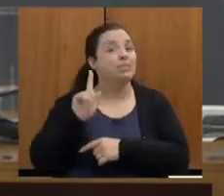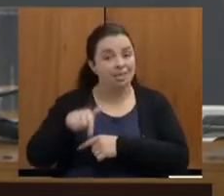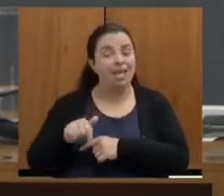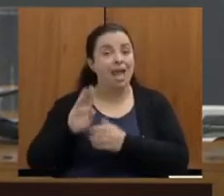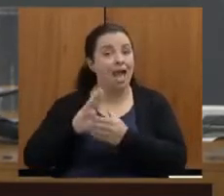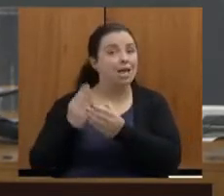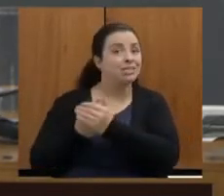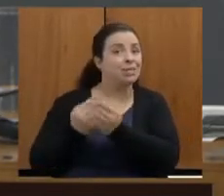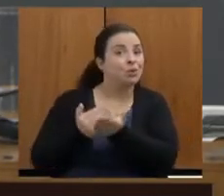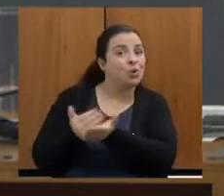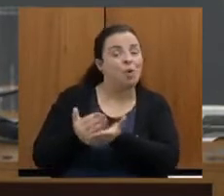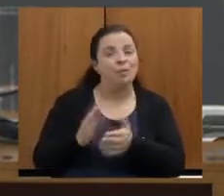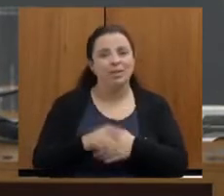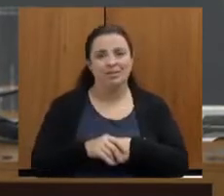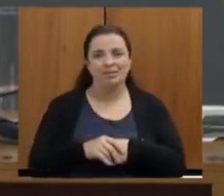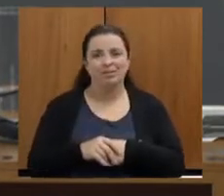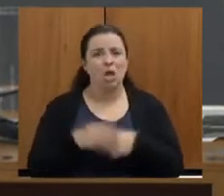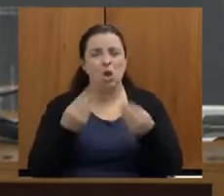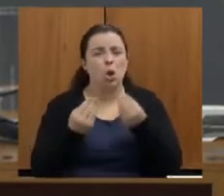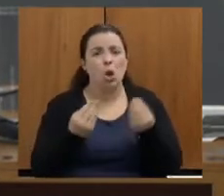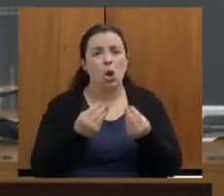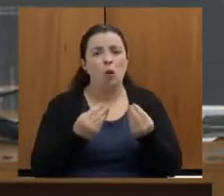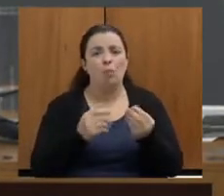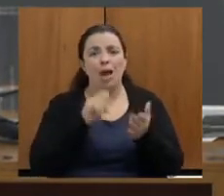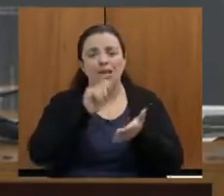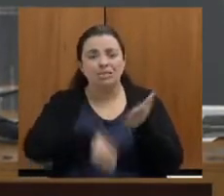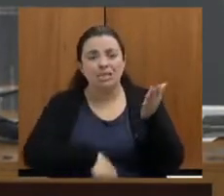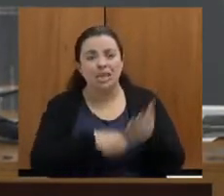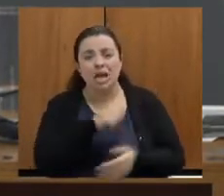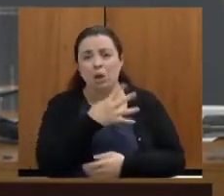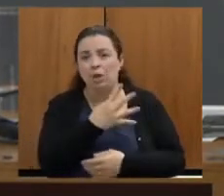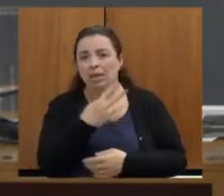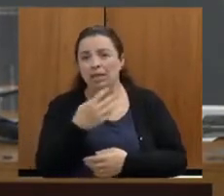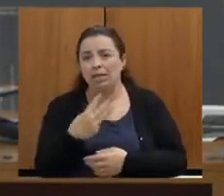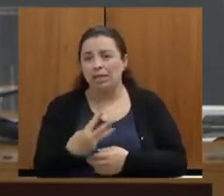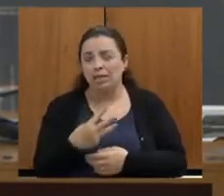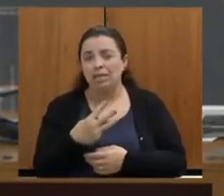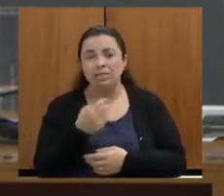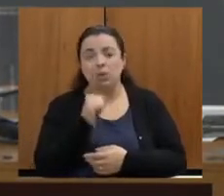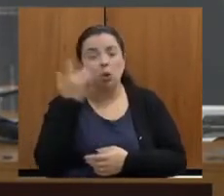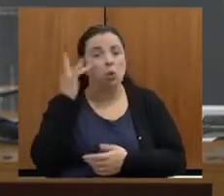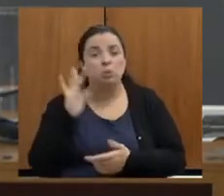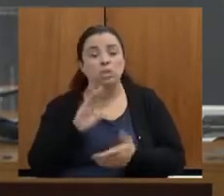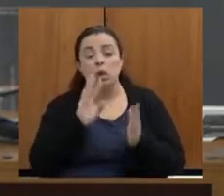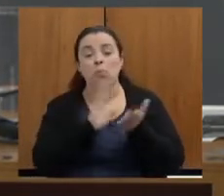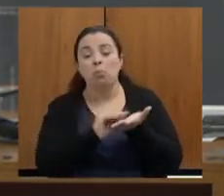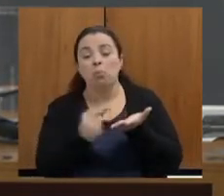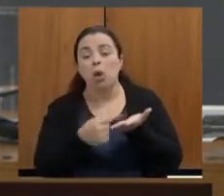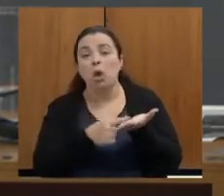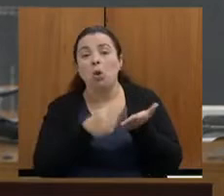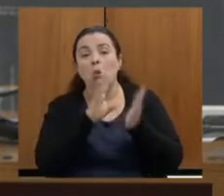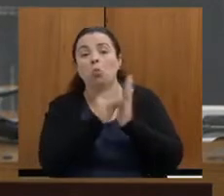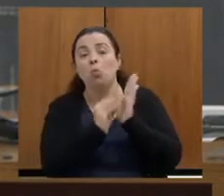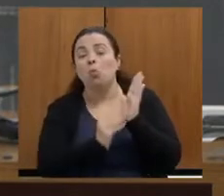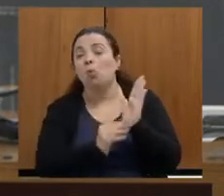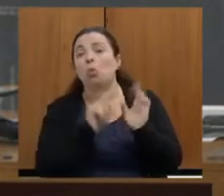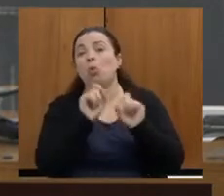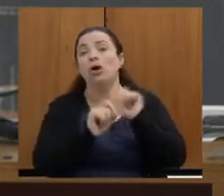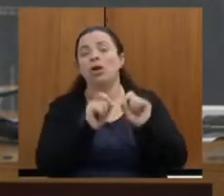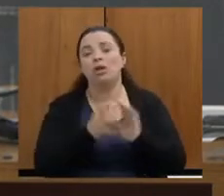anunciar 43 vão se não sabemos o que está lá Provavelmente vou anunciar estamos recapeando a